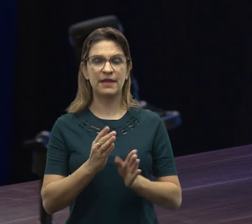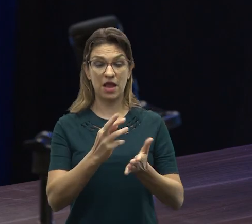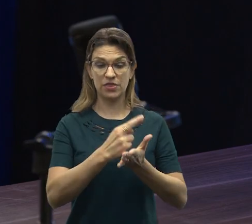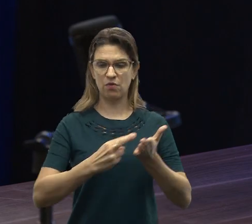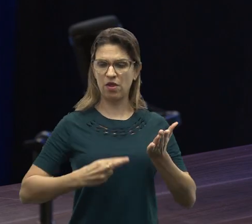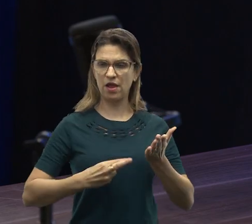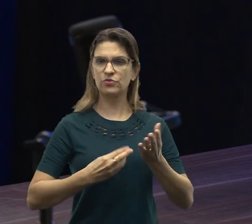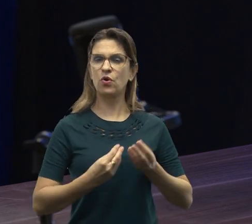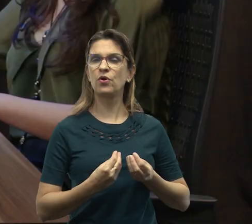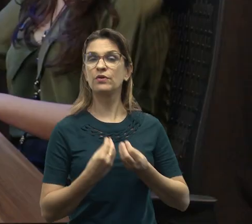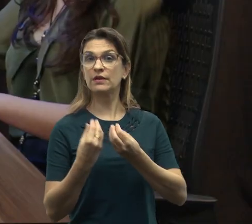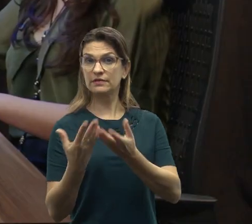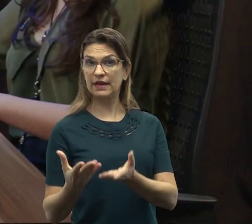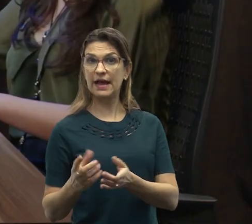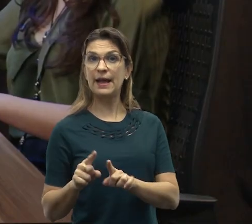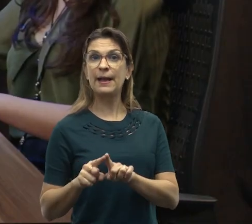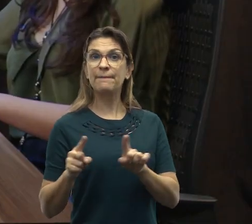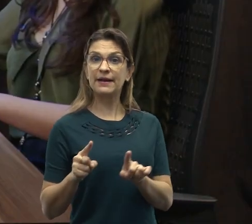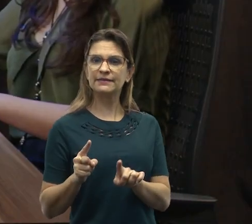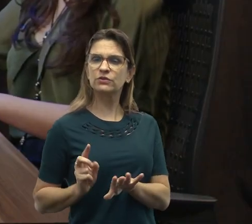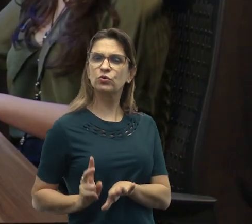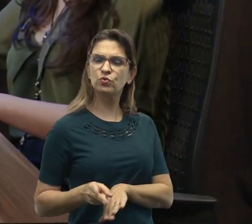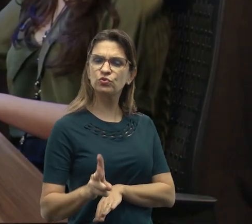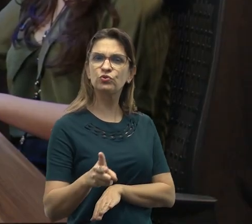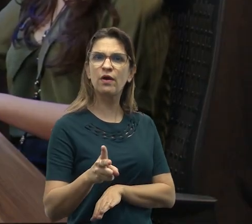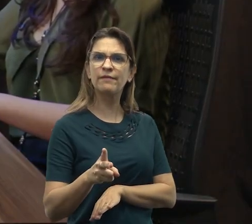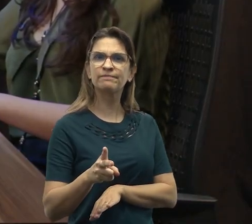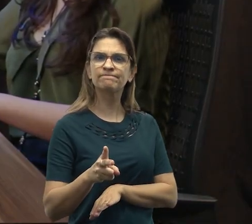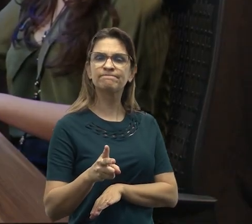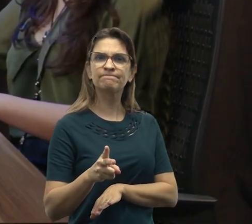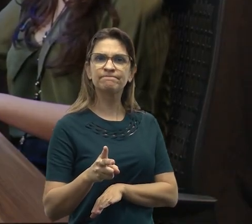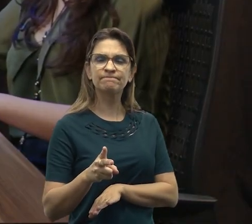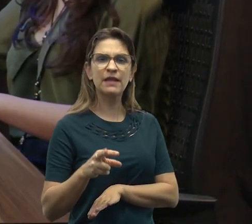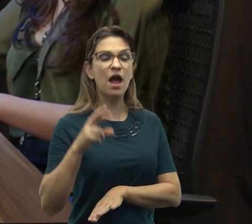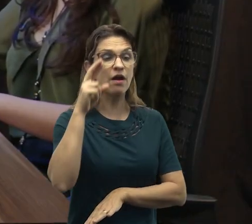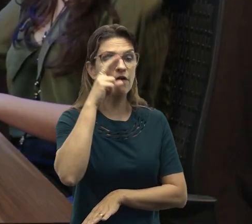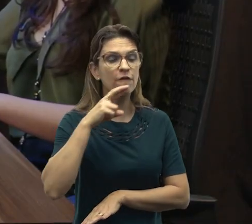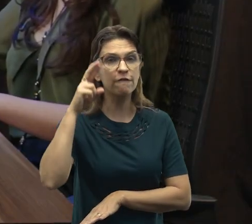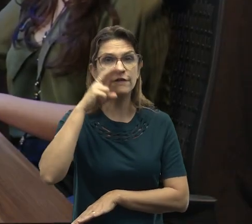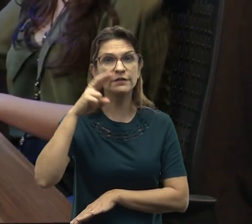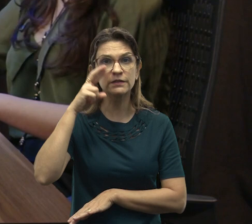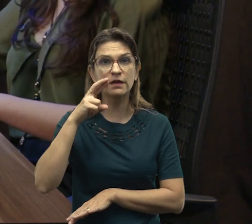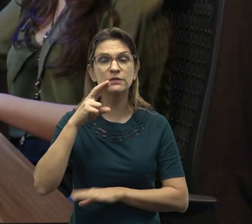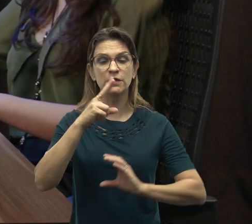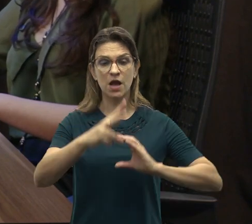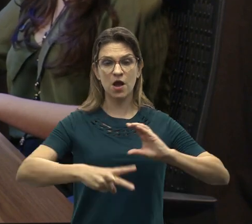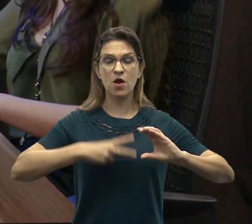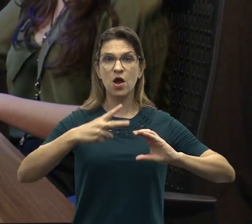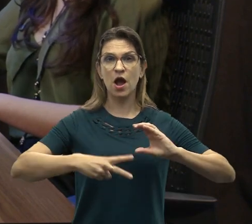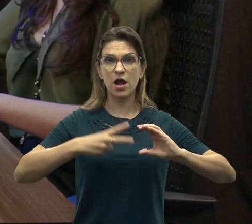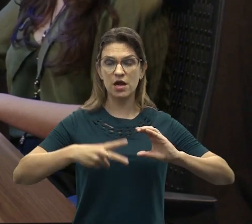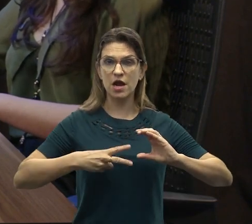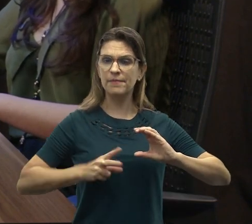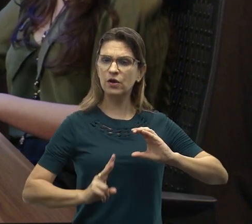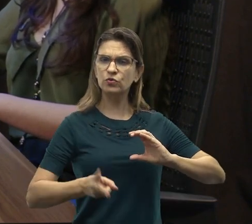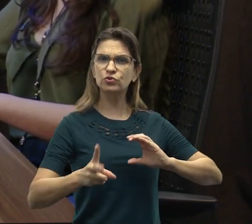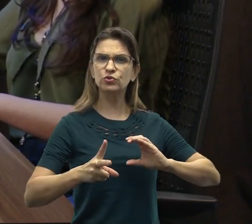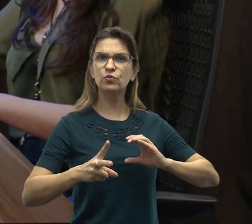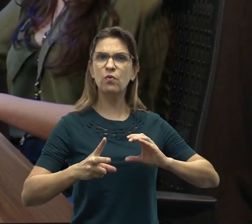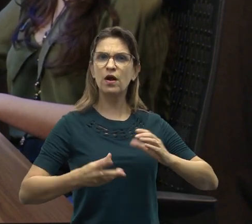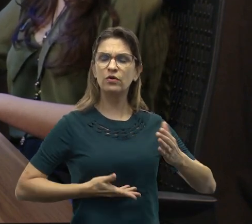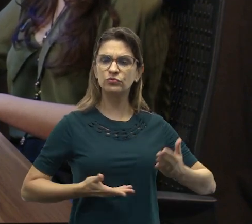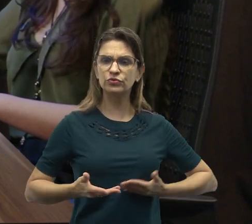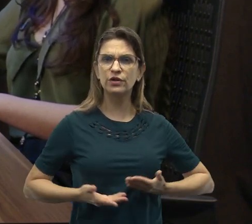também com a continuidade das cobranças que vão existir por parte da Câmara Municipal, por parte do